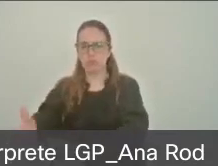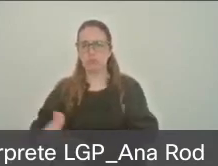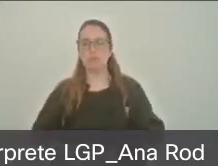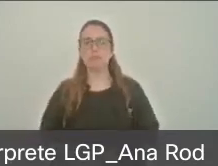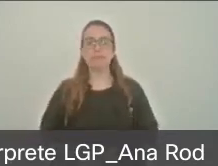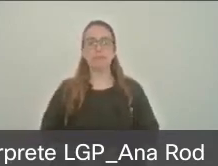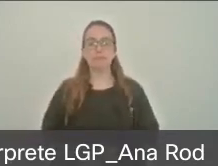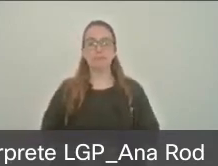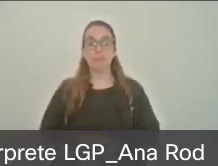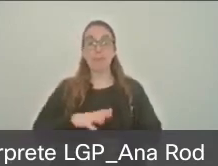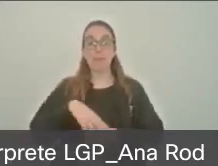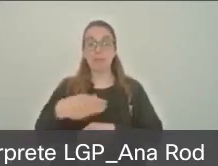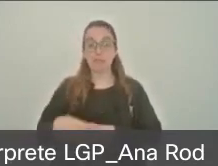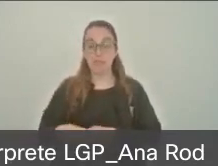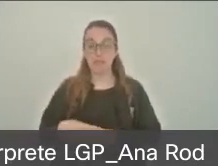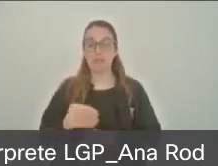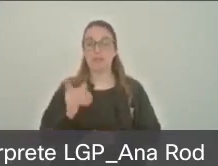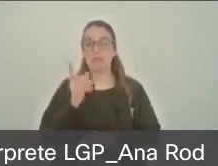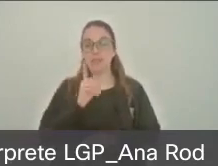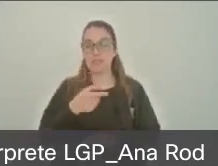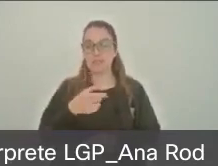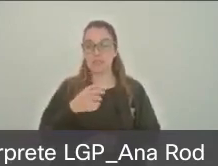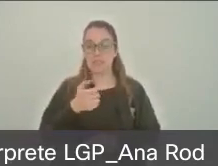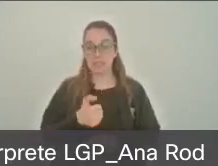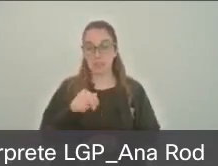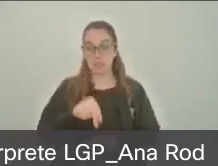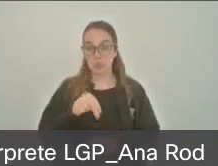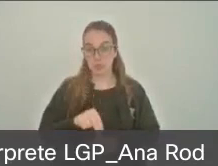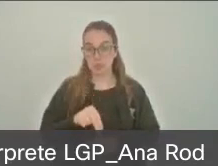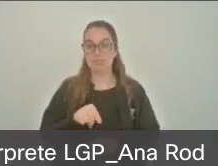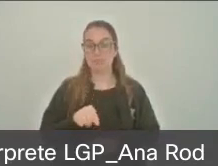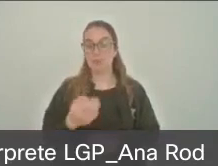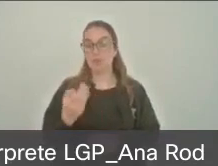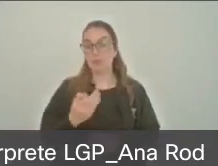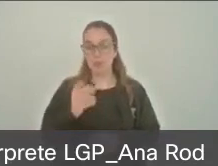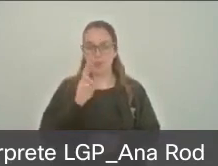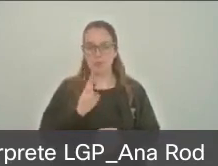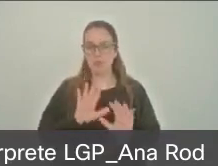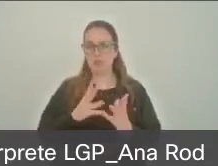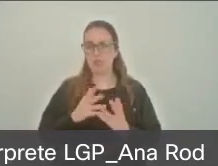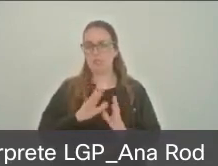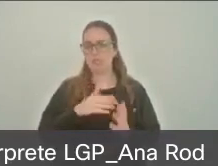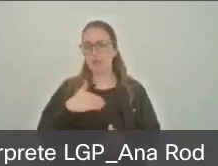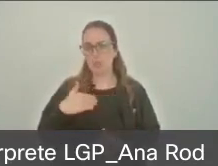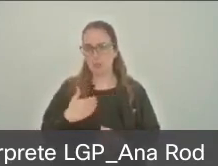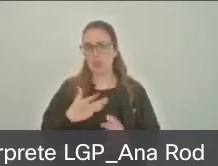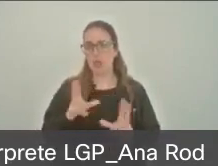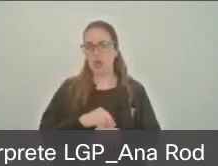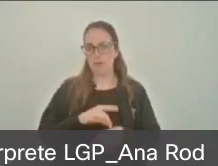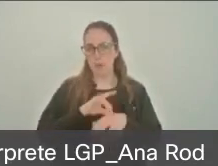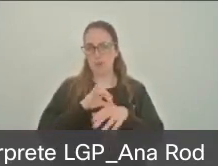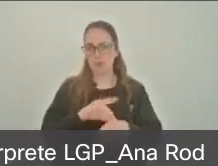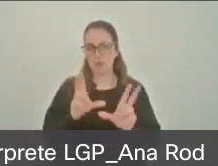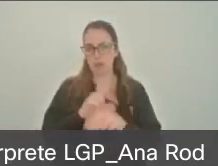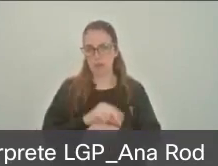DGS. Posteriormente, mais propriamente no dia 5 de junho de 2020, a Direção-Geral de Saúde procedeu a uma nova atualização